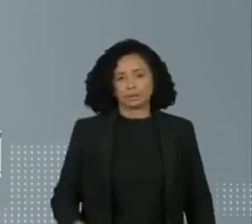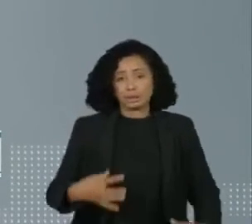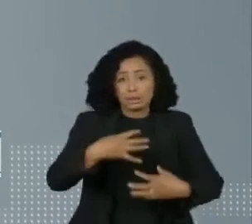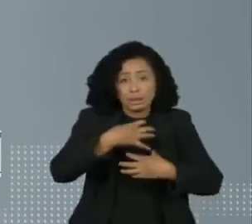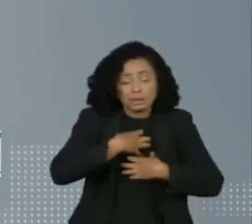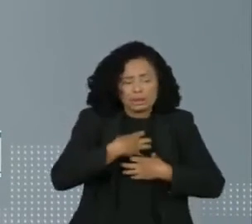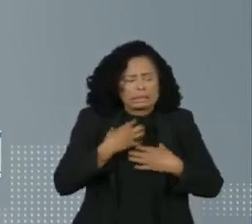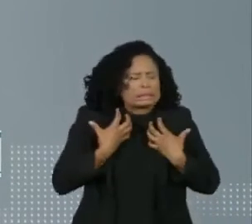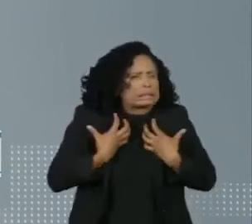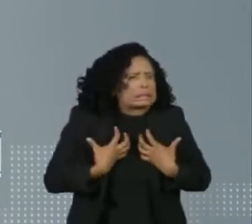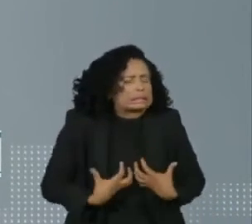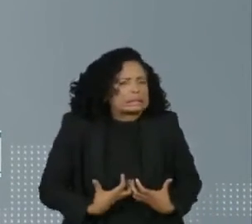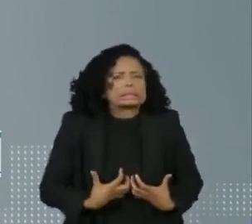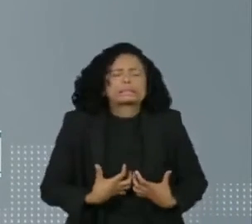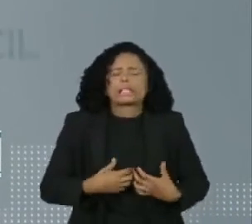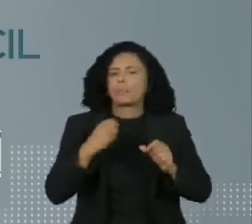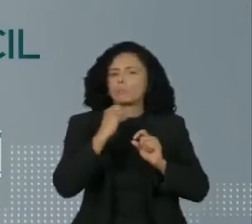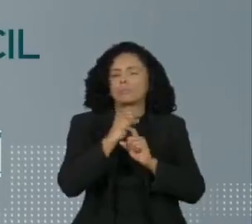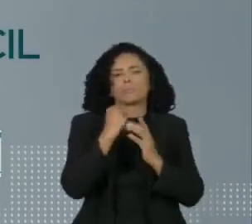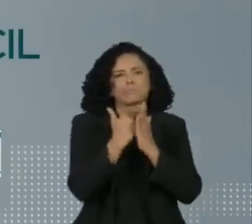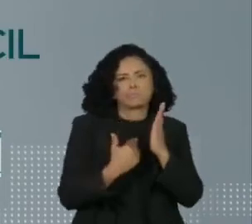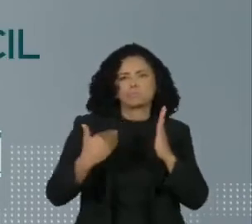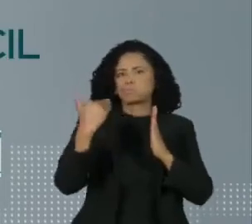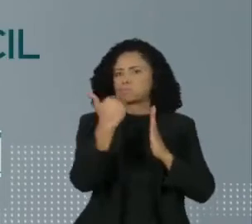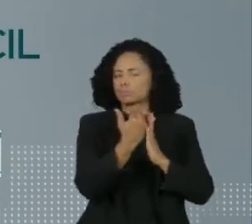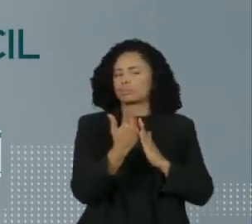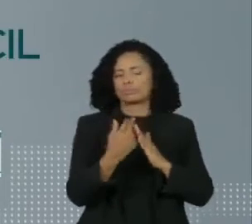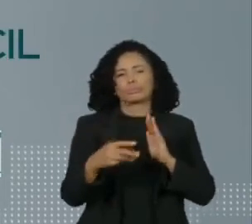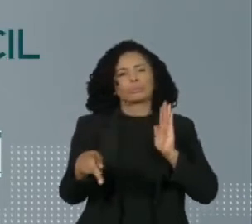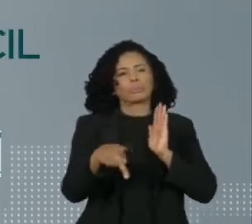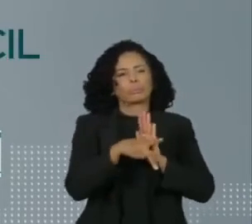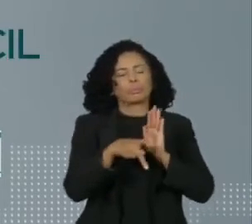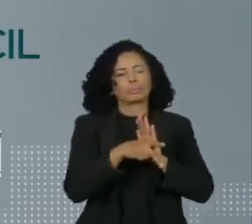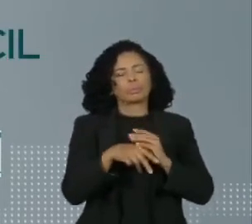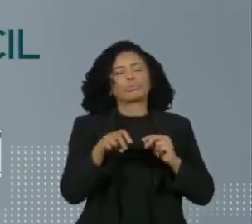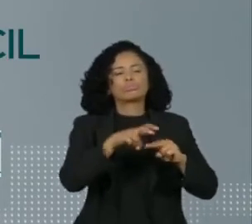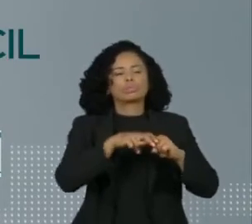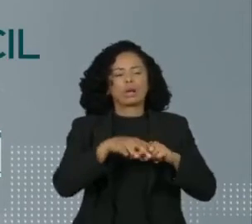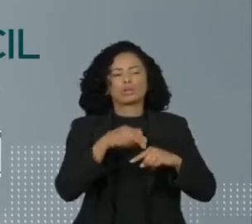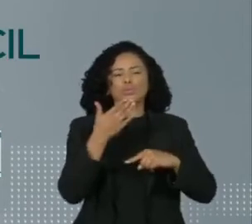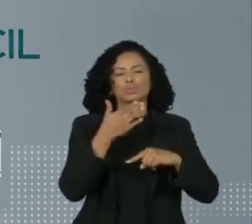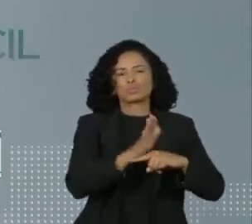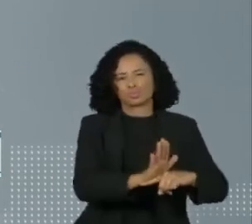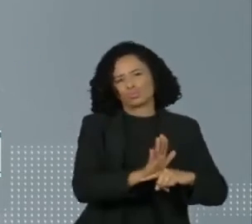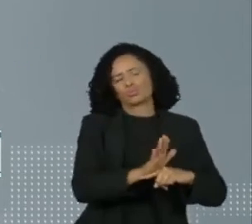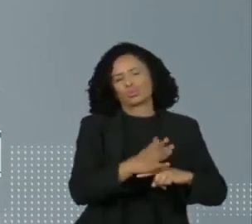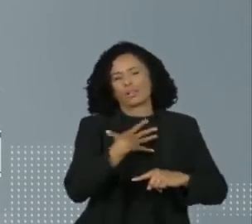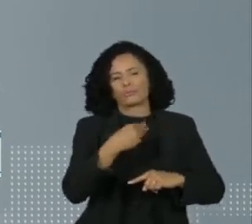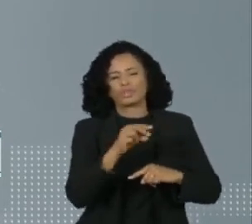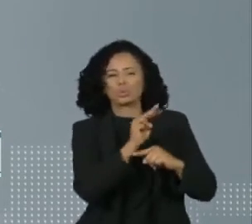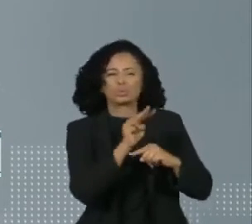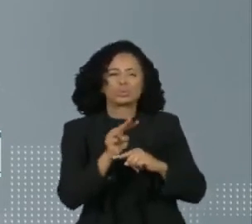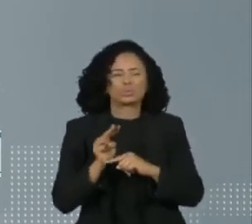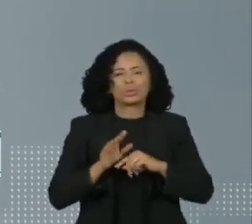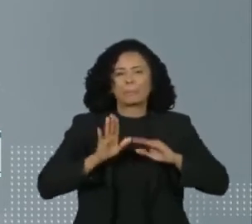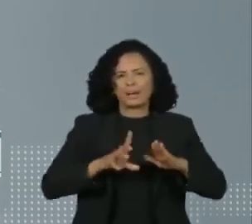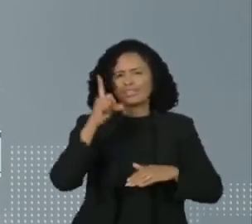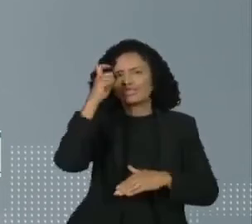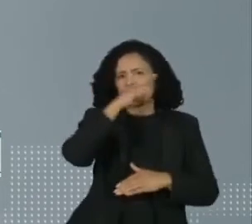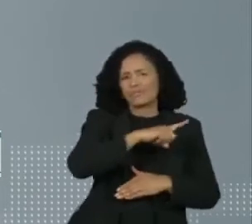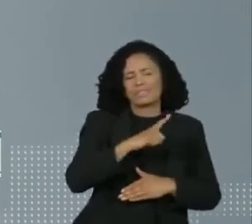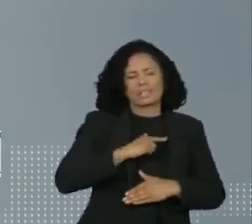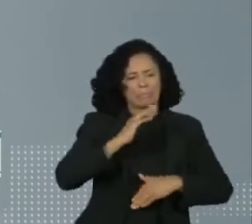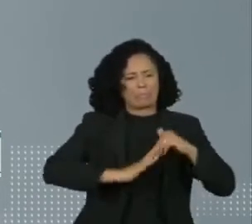não impede a realização de tarefas direcionadas aos filhos, mas elas se tornam muito mais difíceis. Há uma perda de prazer